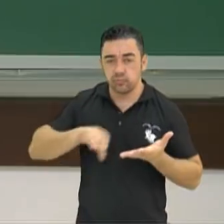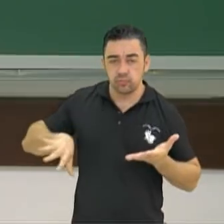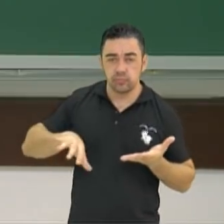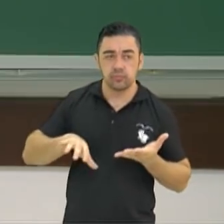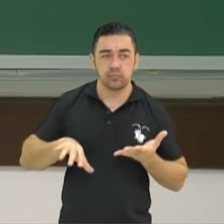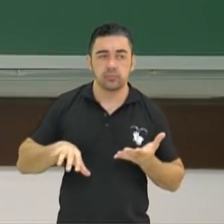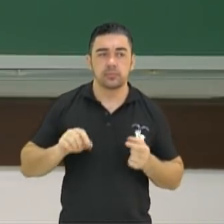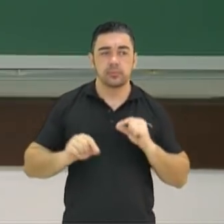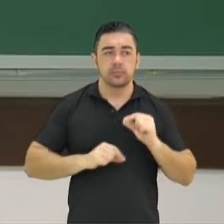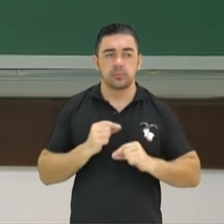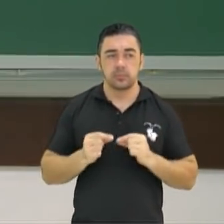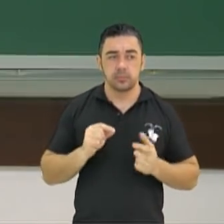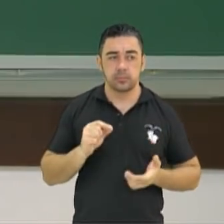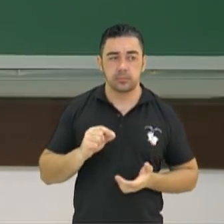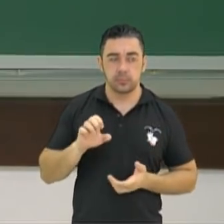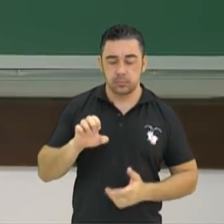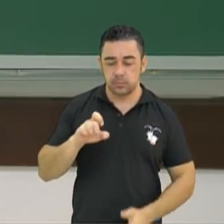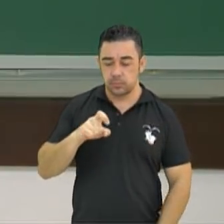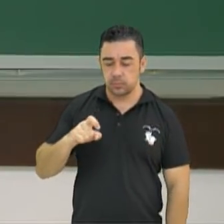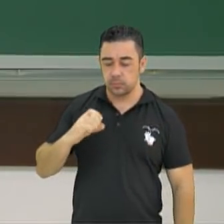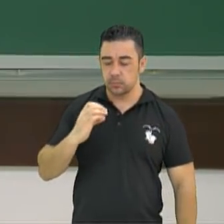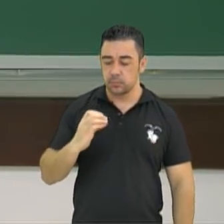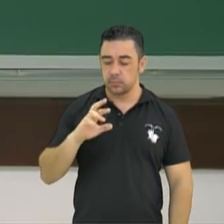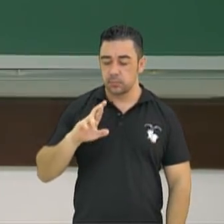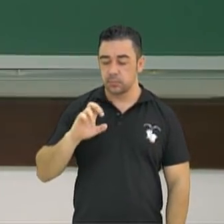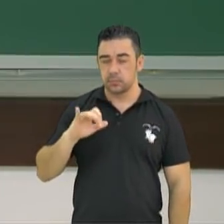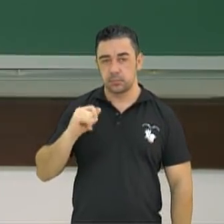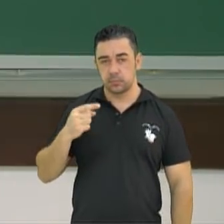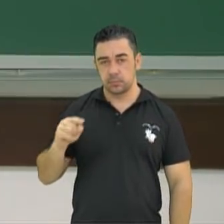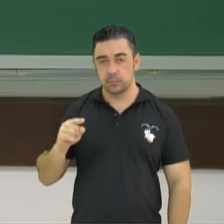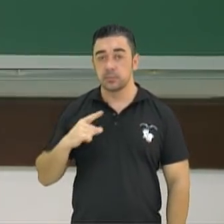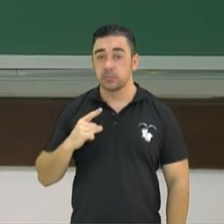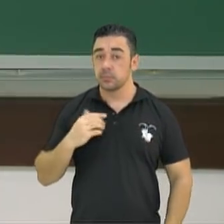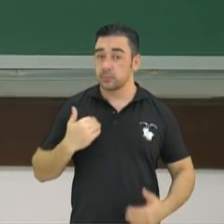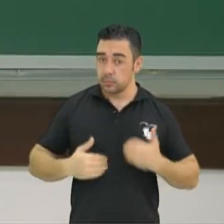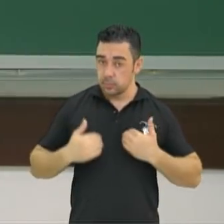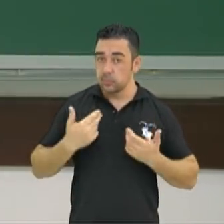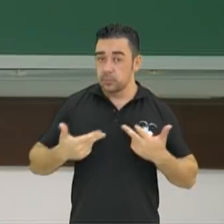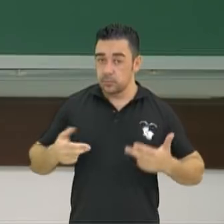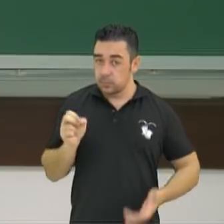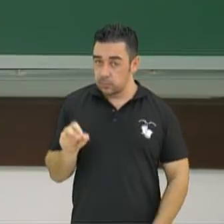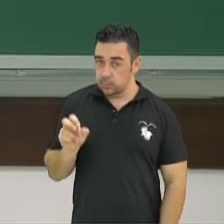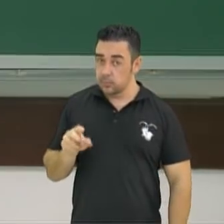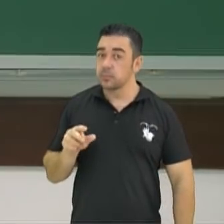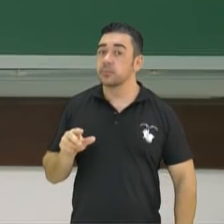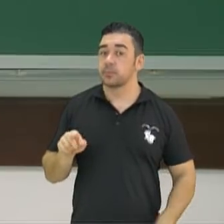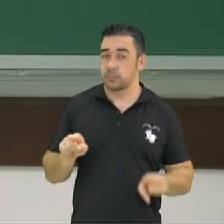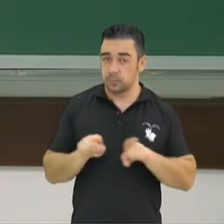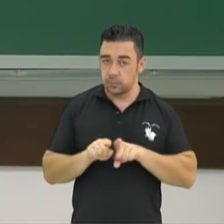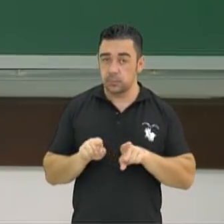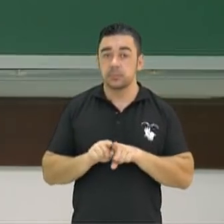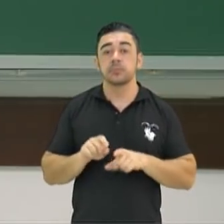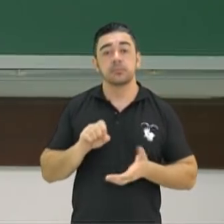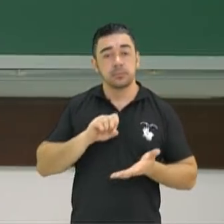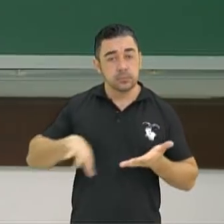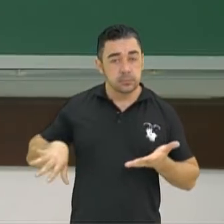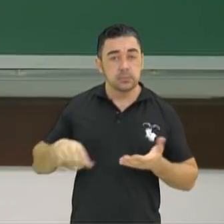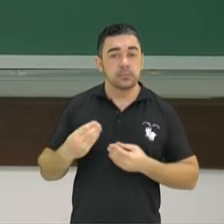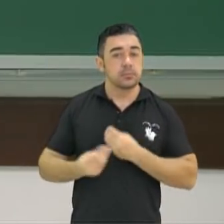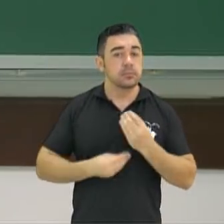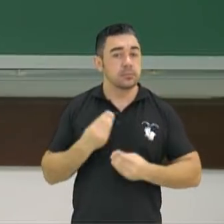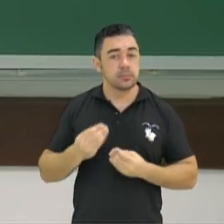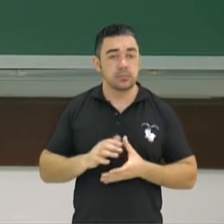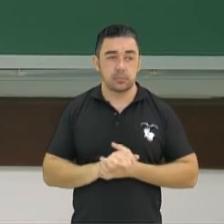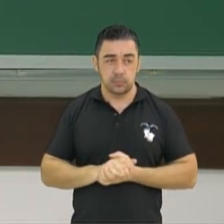concorda comigo que a gente produz coisas no nosso corpo que são tóxicas e que a gente precisa se livrar delas? A gente se livra delas através das